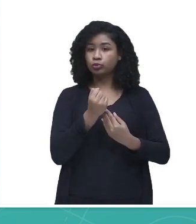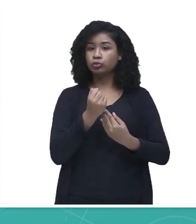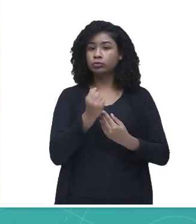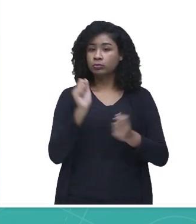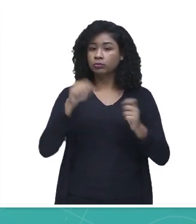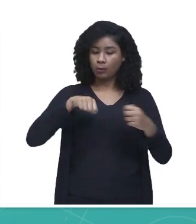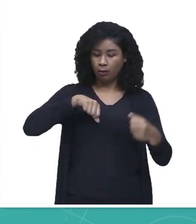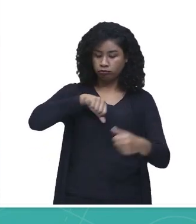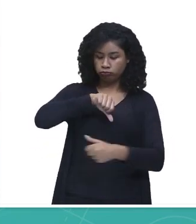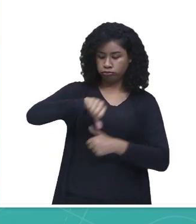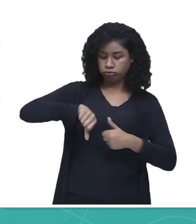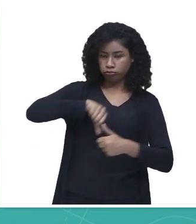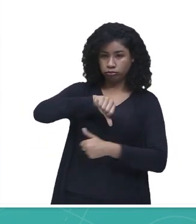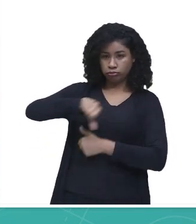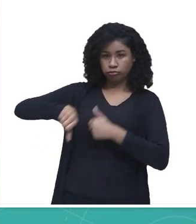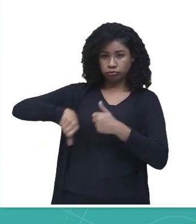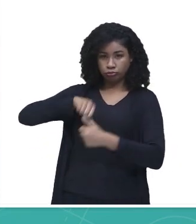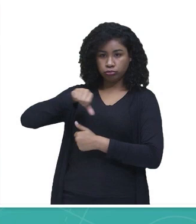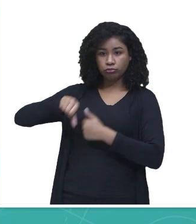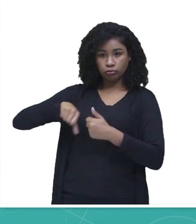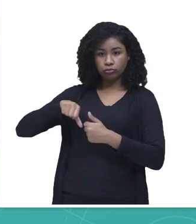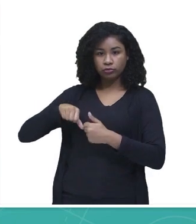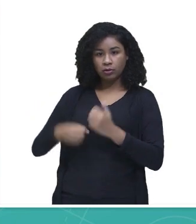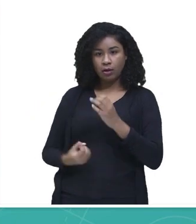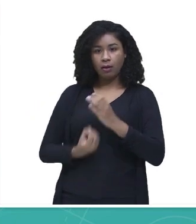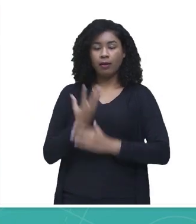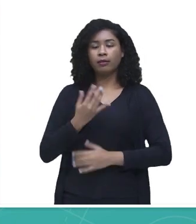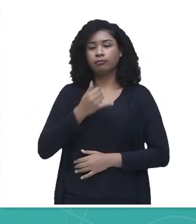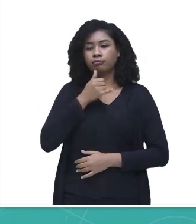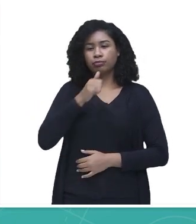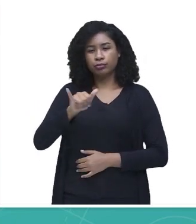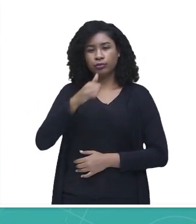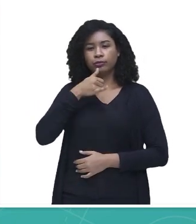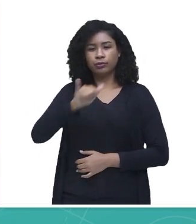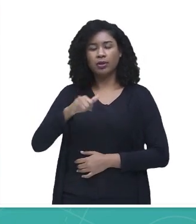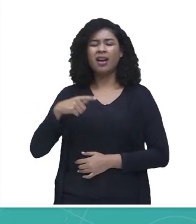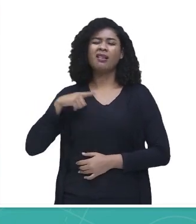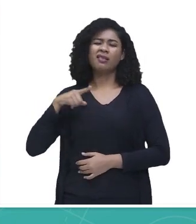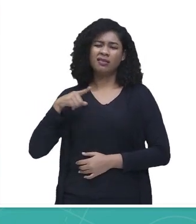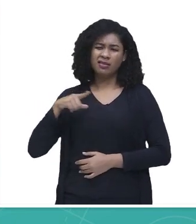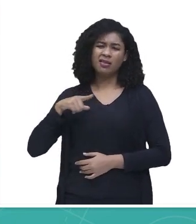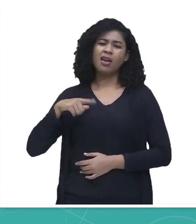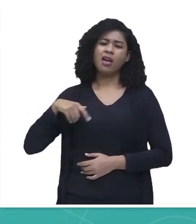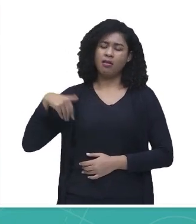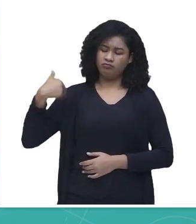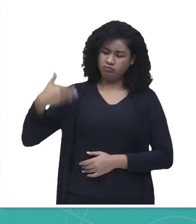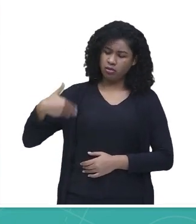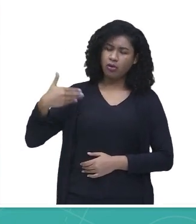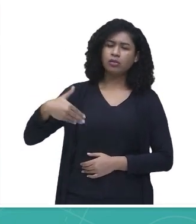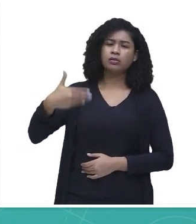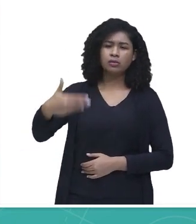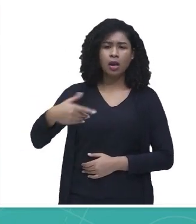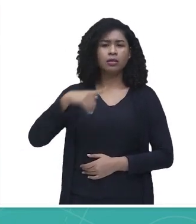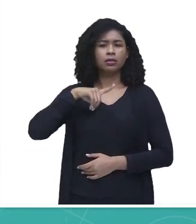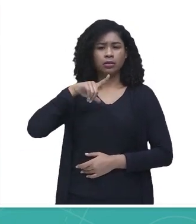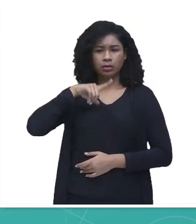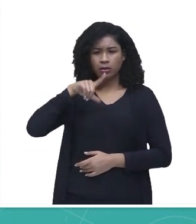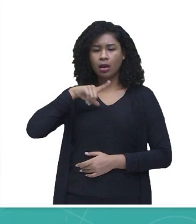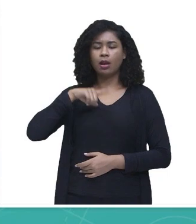químico que o alimento passa, né, tem todo um processo no corpo do ser humano, né? A gente